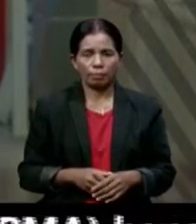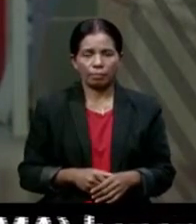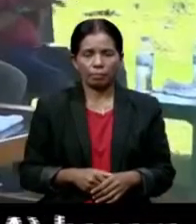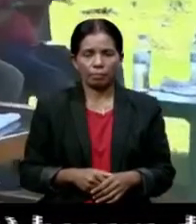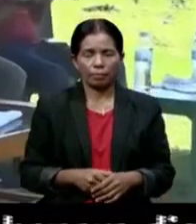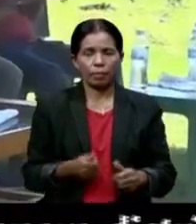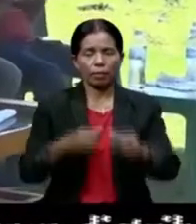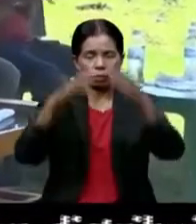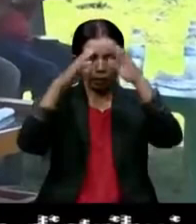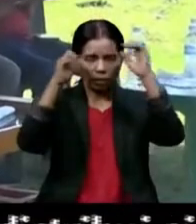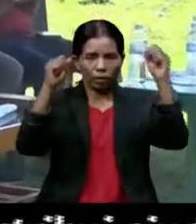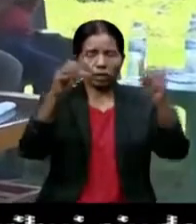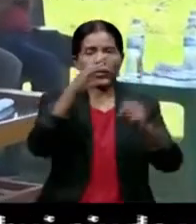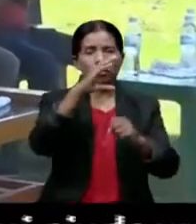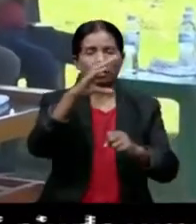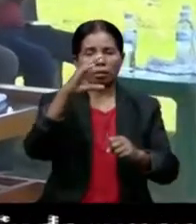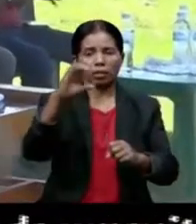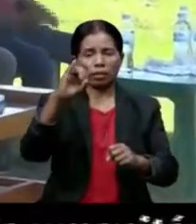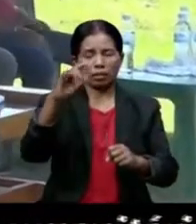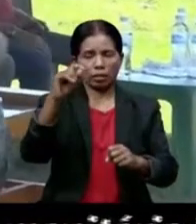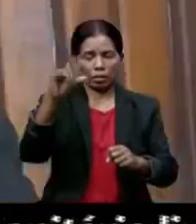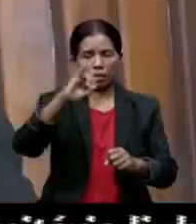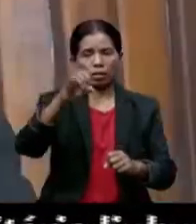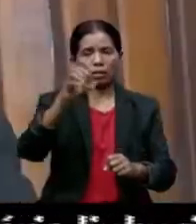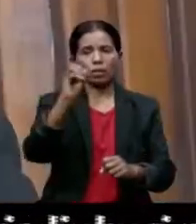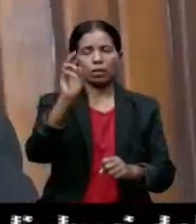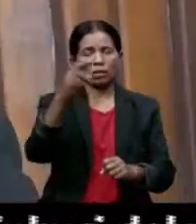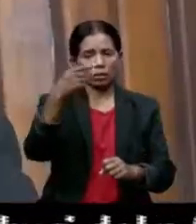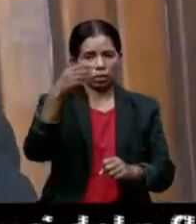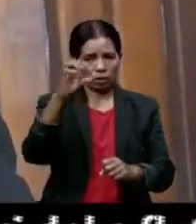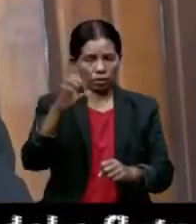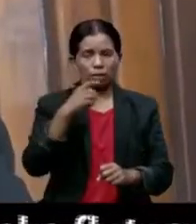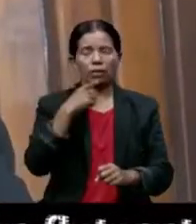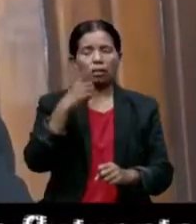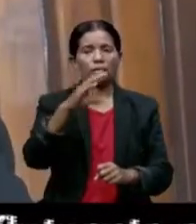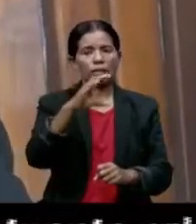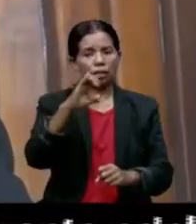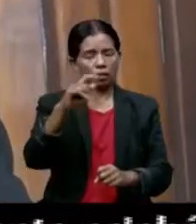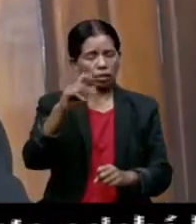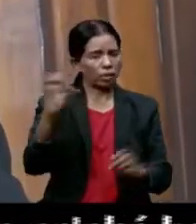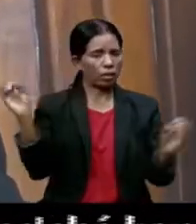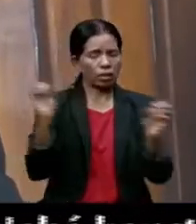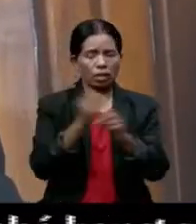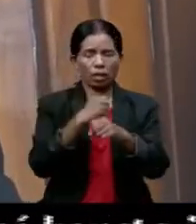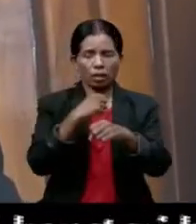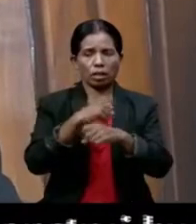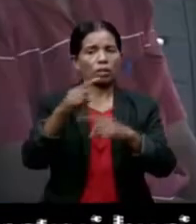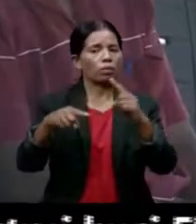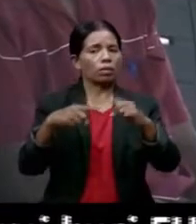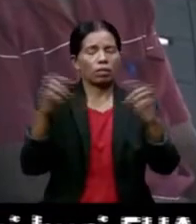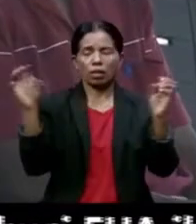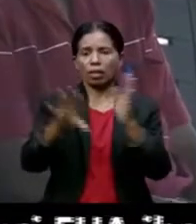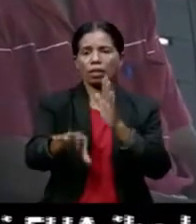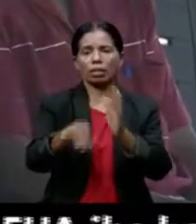Tu presidente Câmara Comércio e Indústria Timor-Leste, Jorge Manuel Araújo Serrano, se Cecilia se la halo bot ida ben ira la heta na